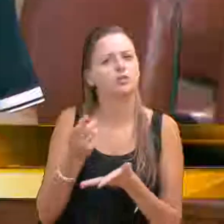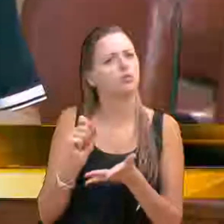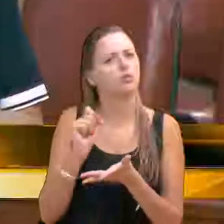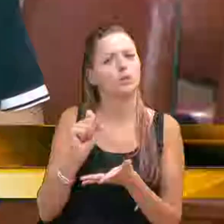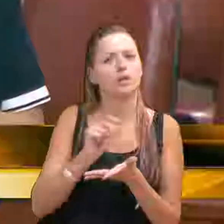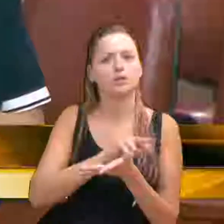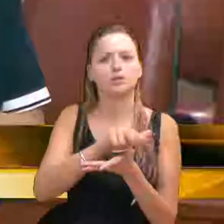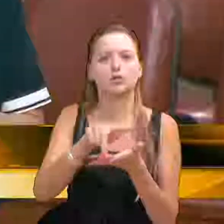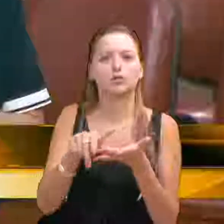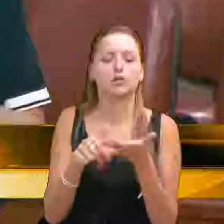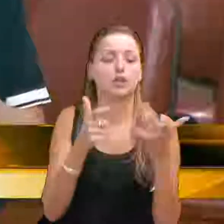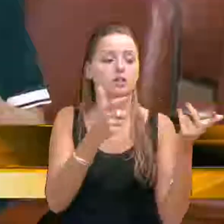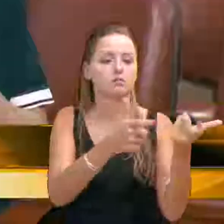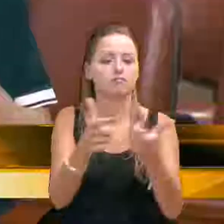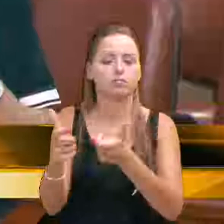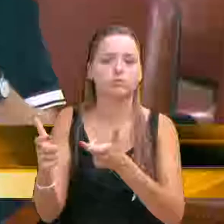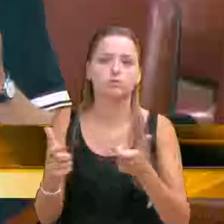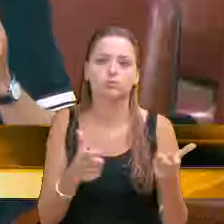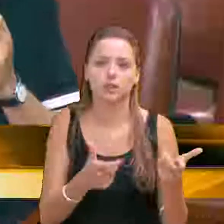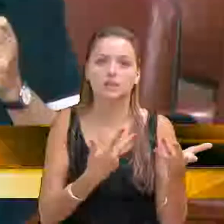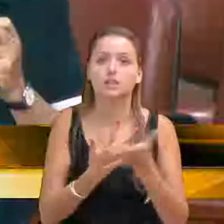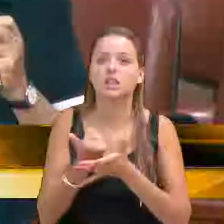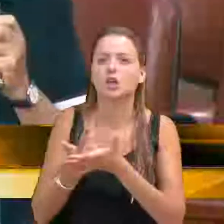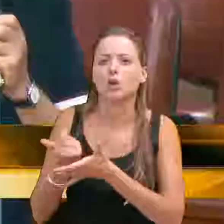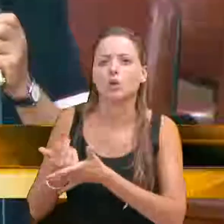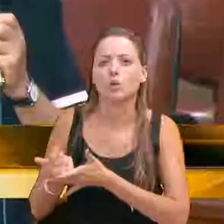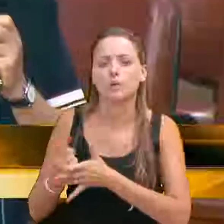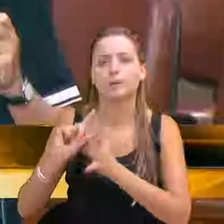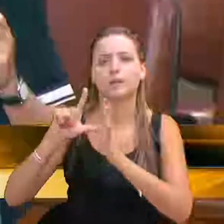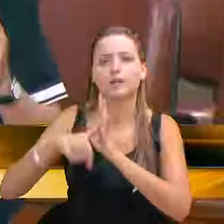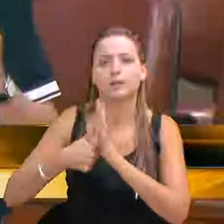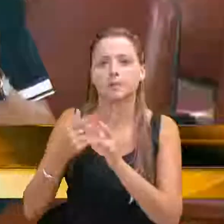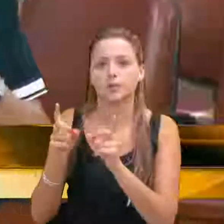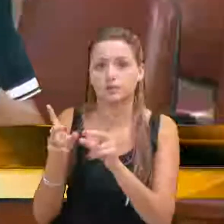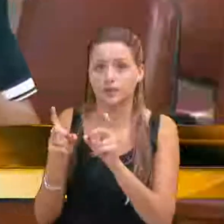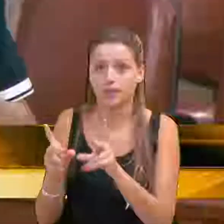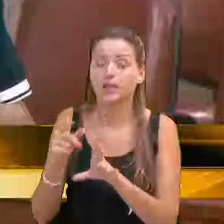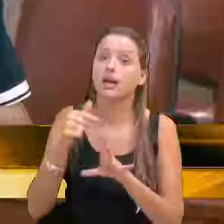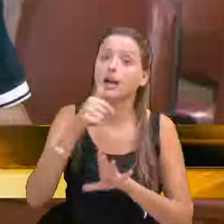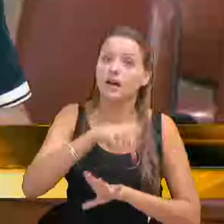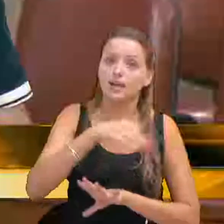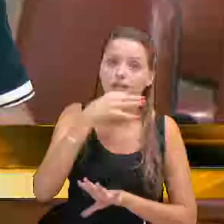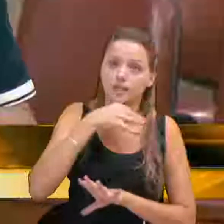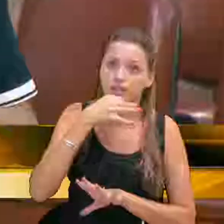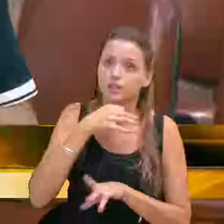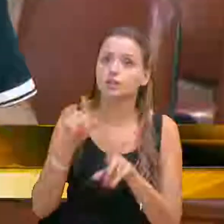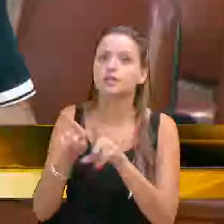diversos estabelecimentos da Serra Gaúcha e da região metropolitana de Porto Alegre.